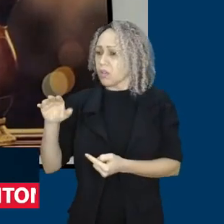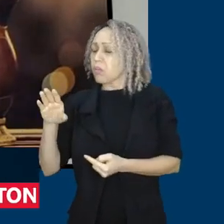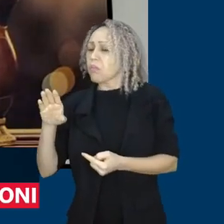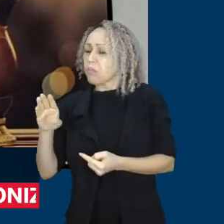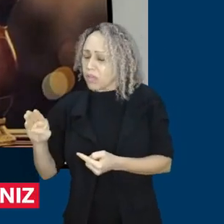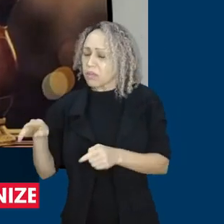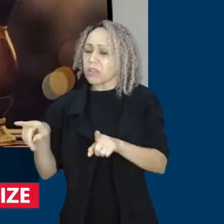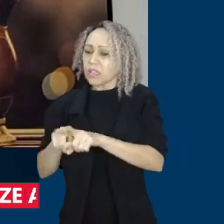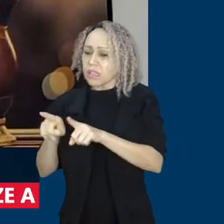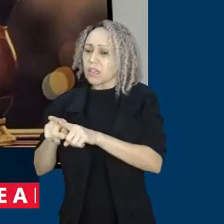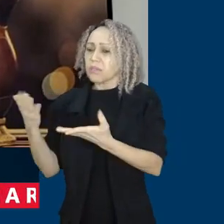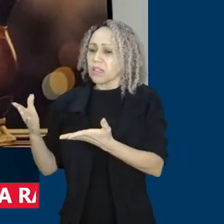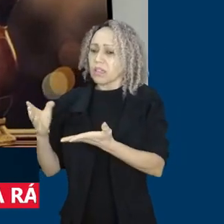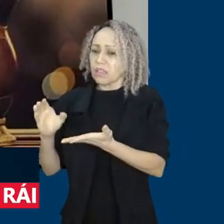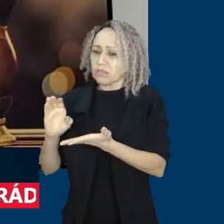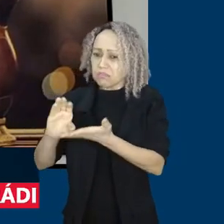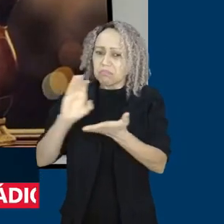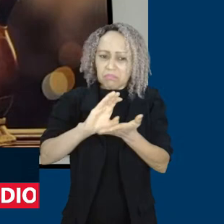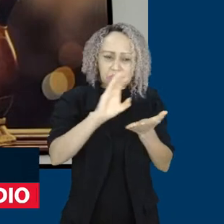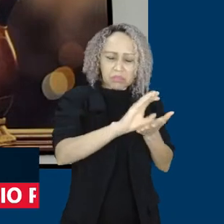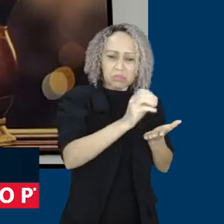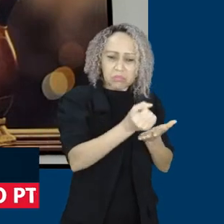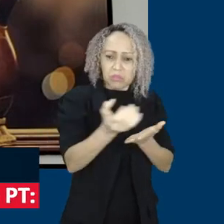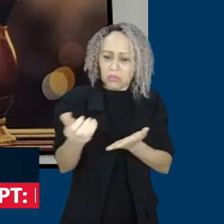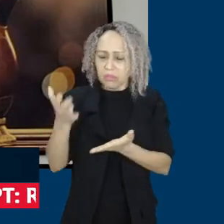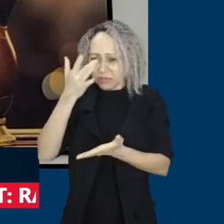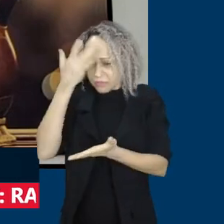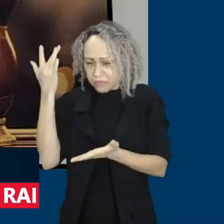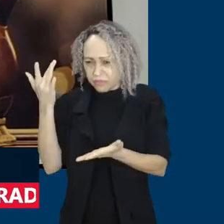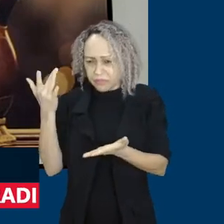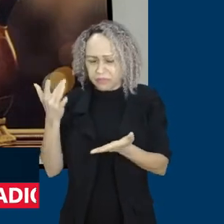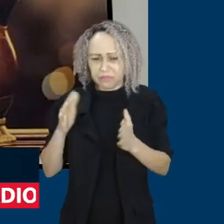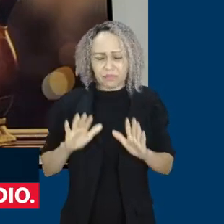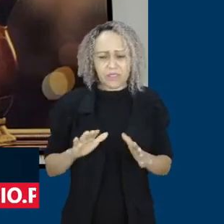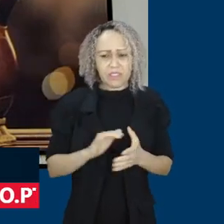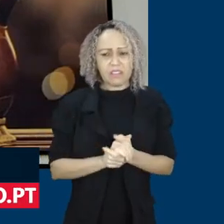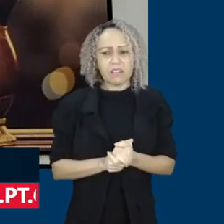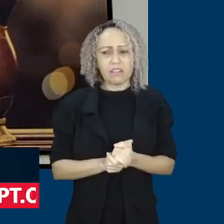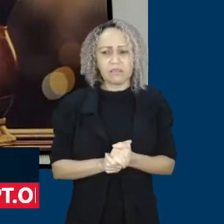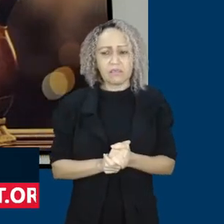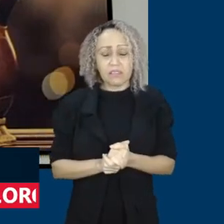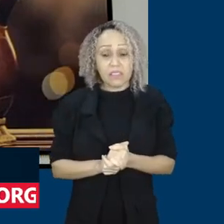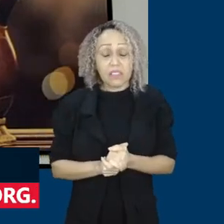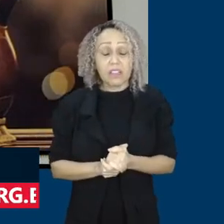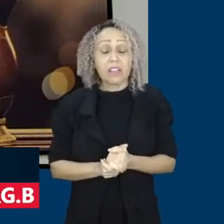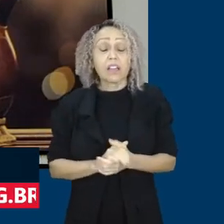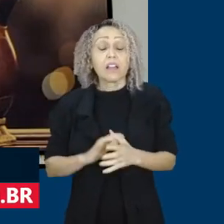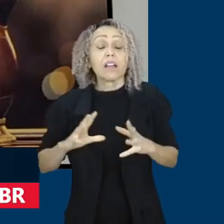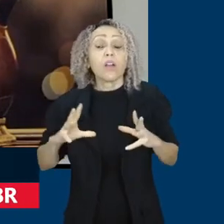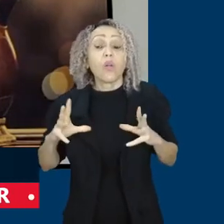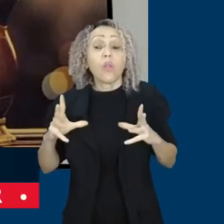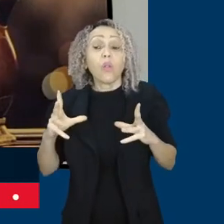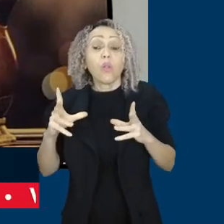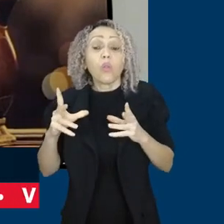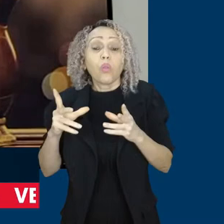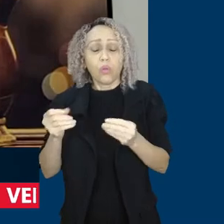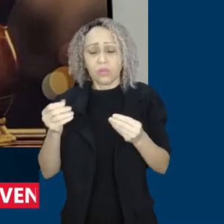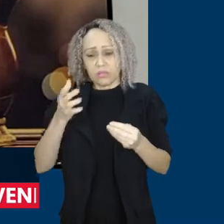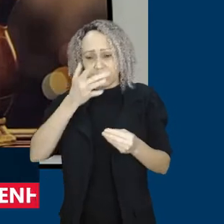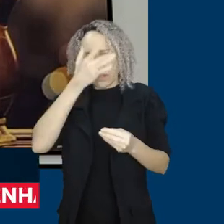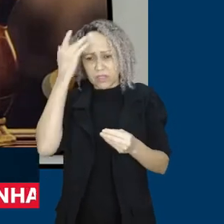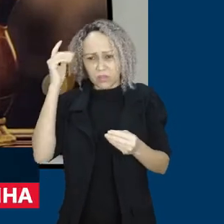a 350 dólares hoje Vale em torno de 240 dólares Então tem que retomar essa